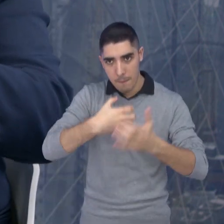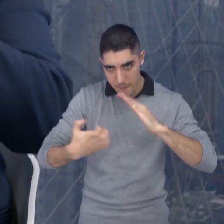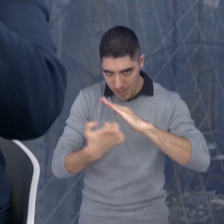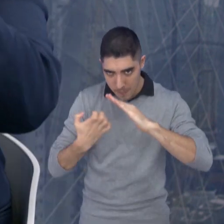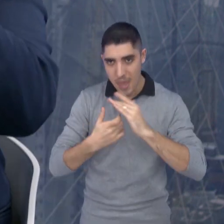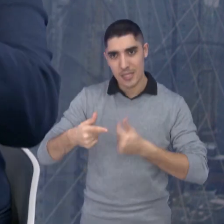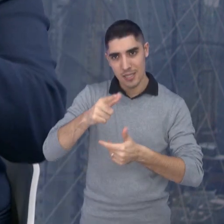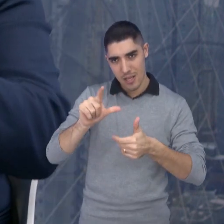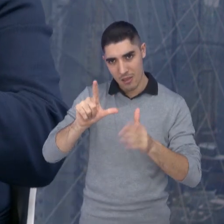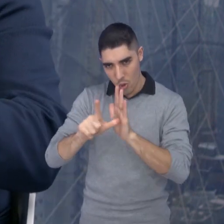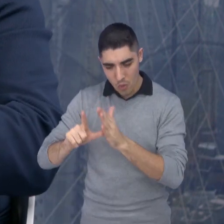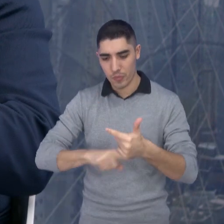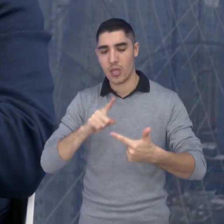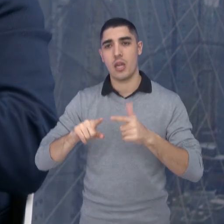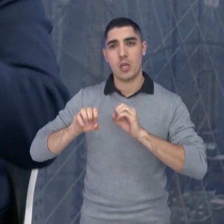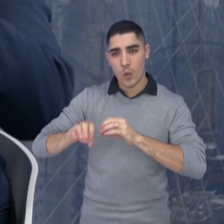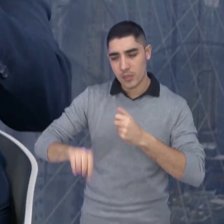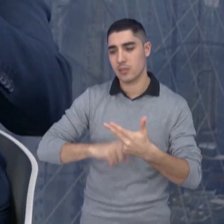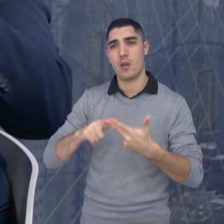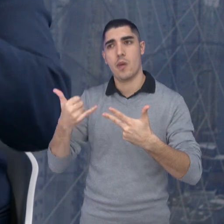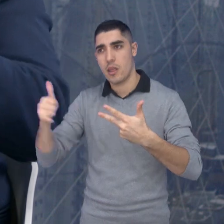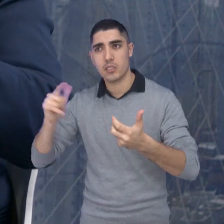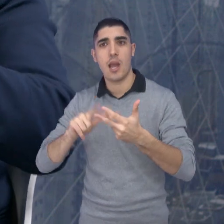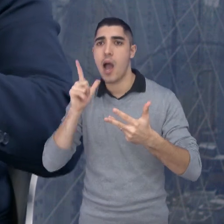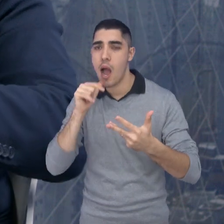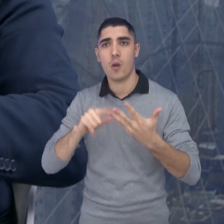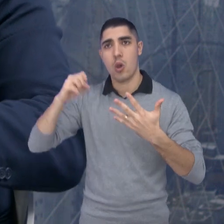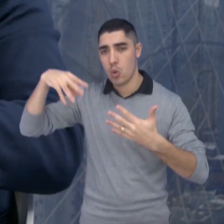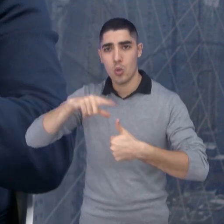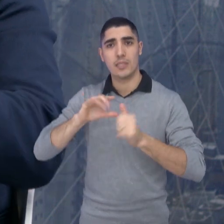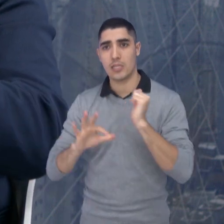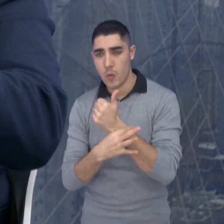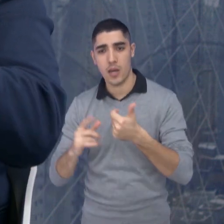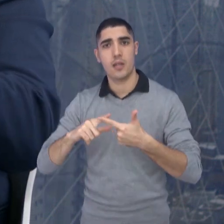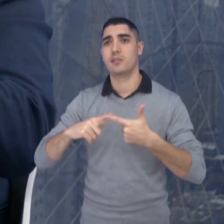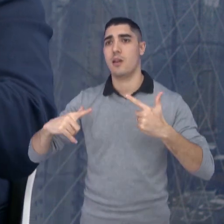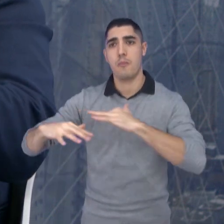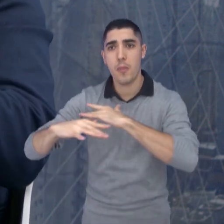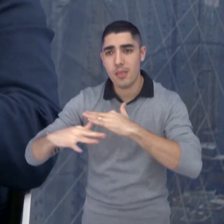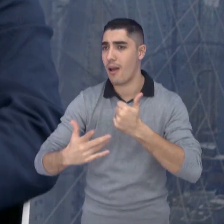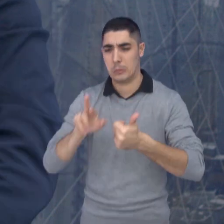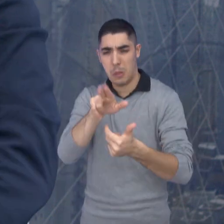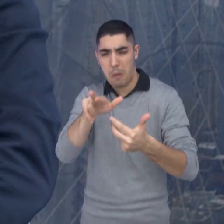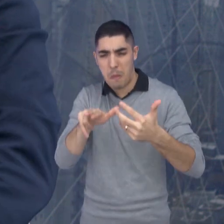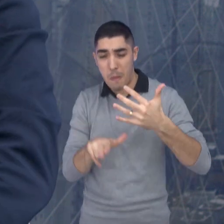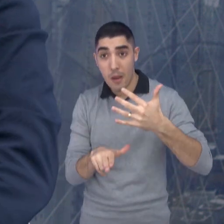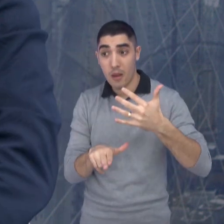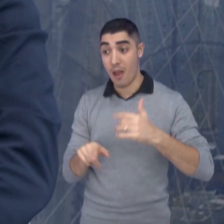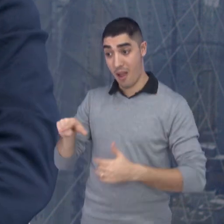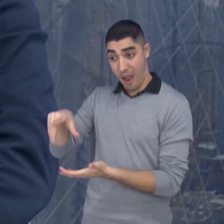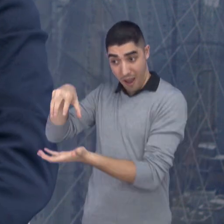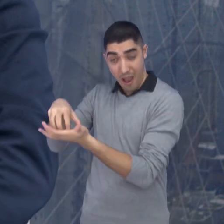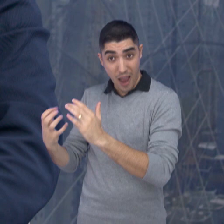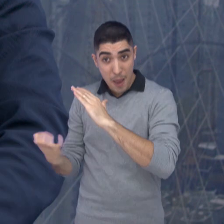urbana, distribuição de energia, água, luz, segurança, logística, locomoção, tudo isso uma empresa leva em consideração